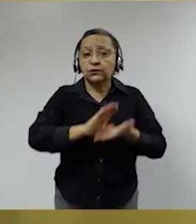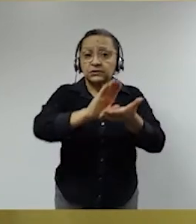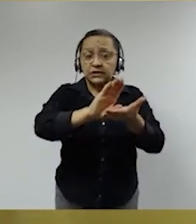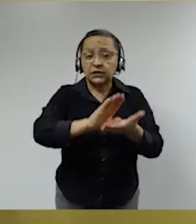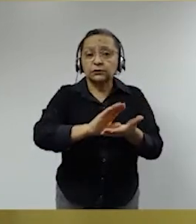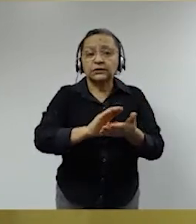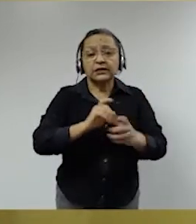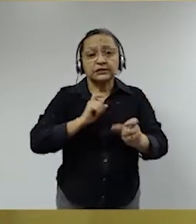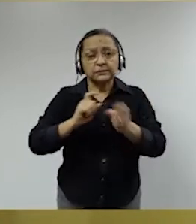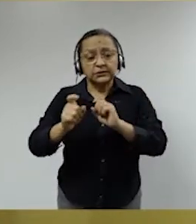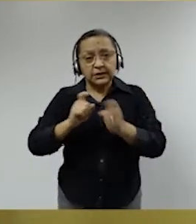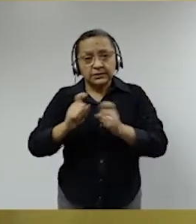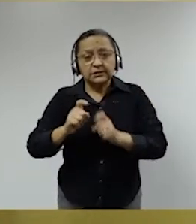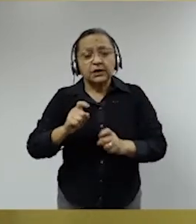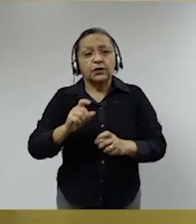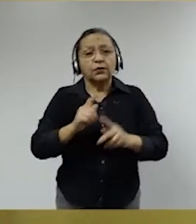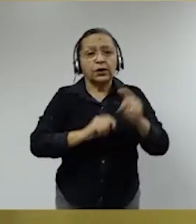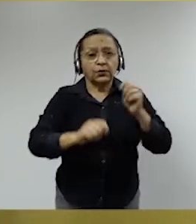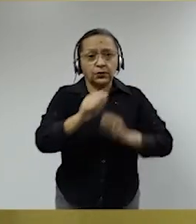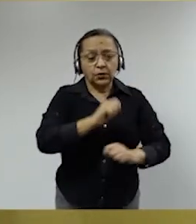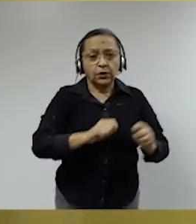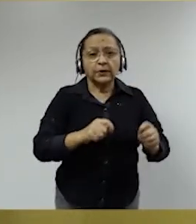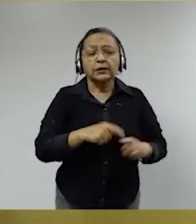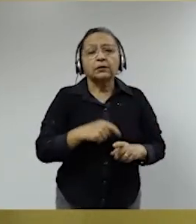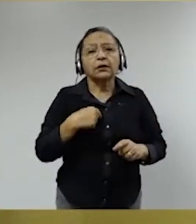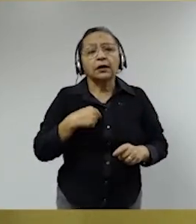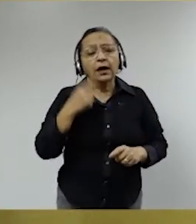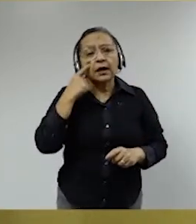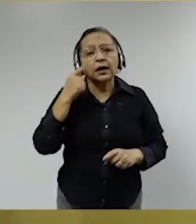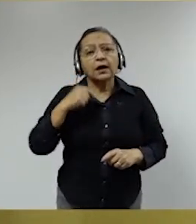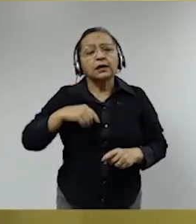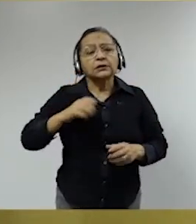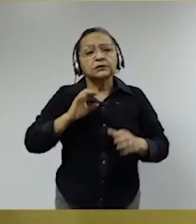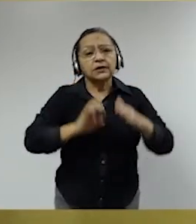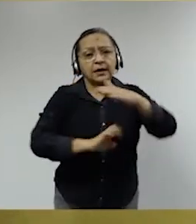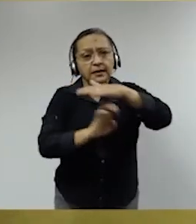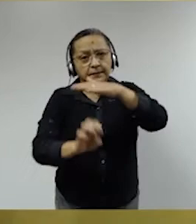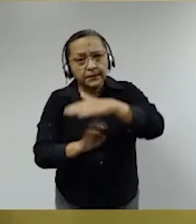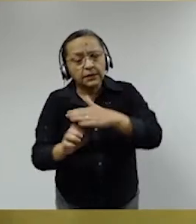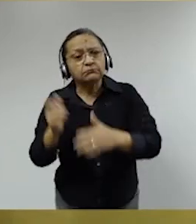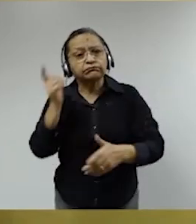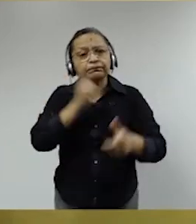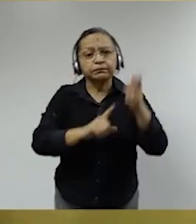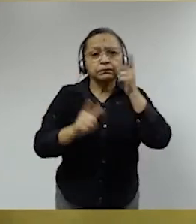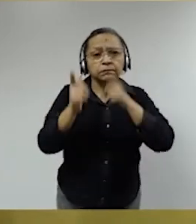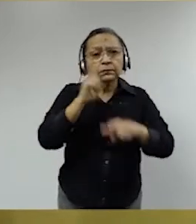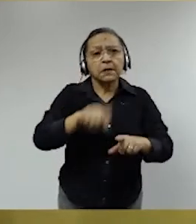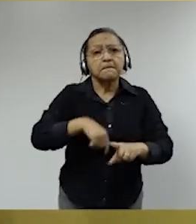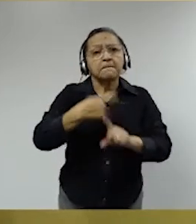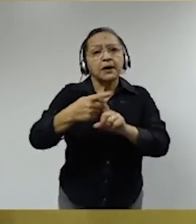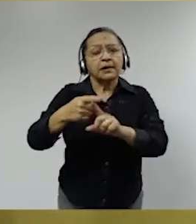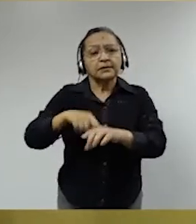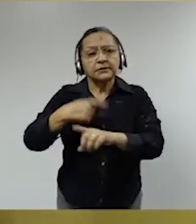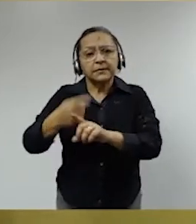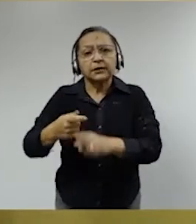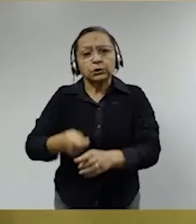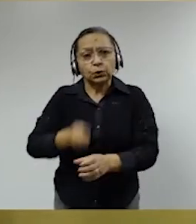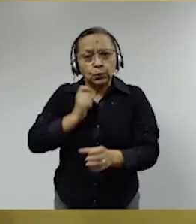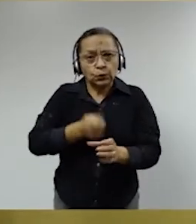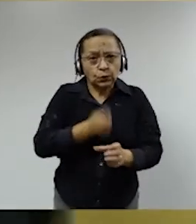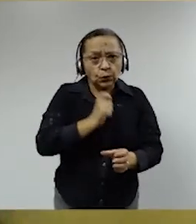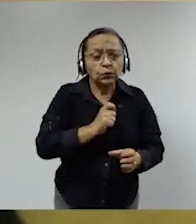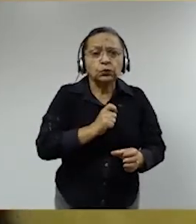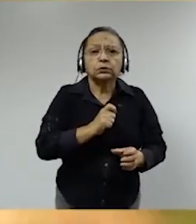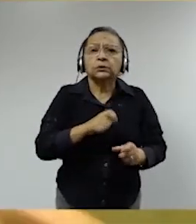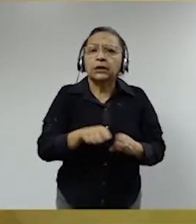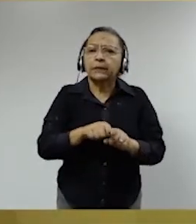pela saúde do mercado, para que as organizações adquiram cada vez mais seus lucros, enfim,